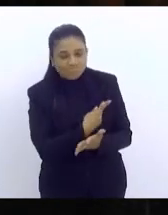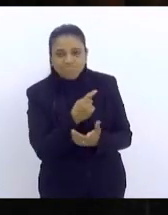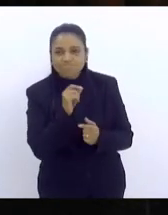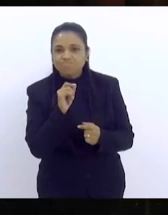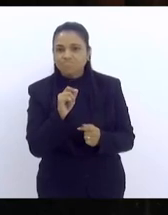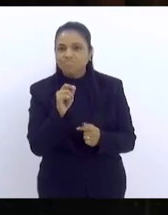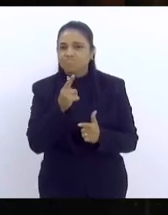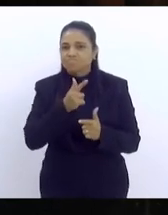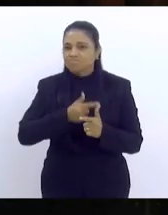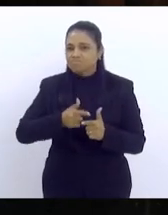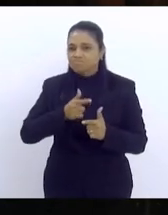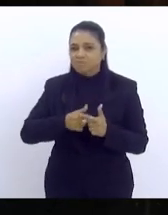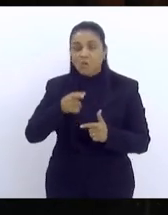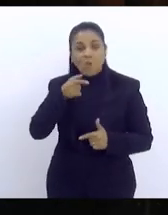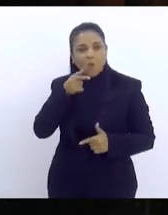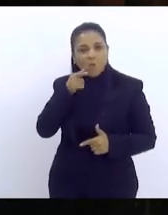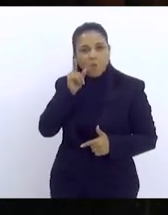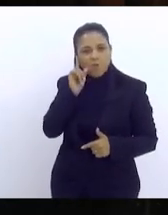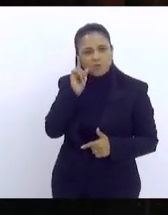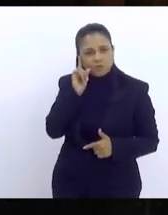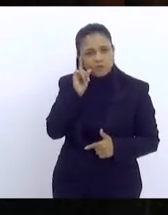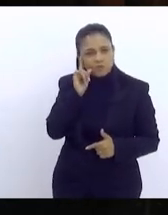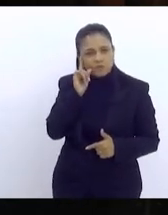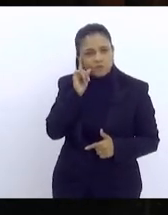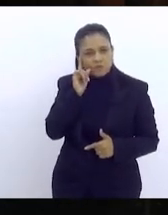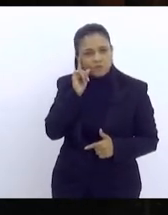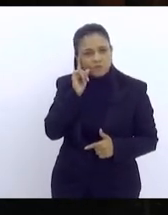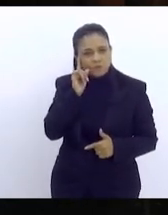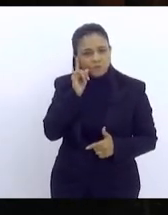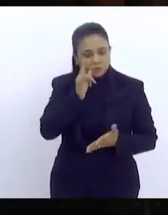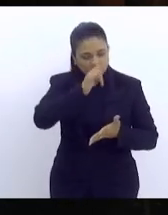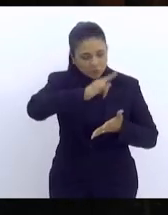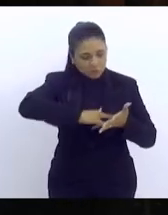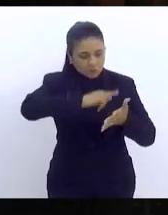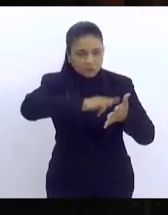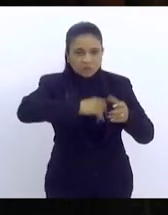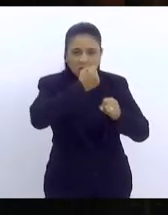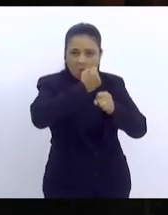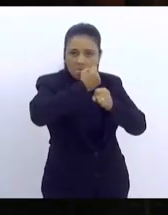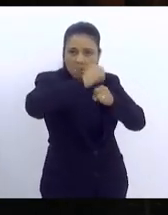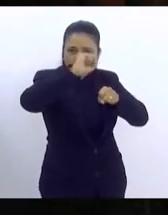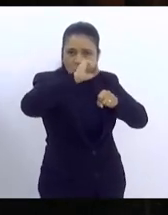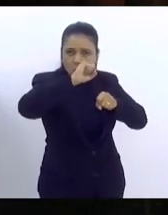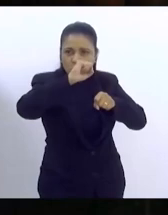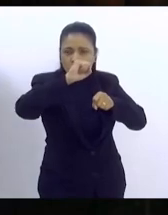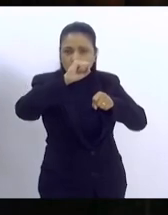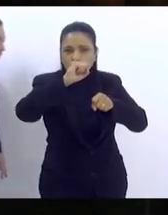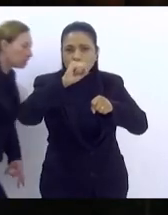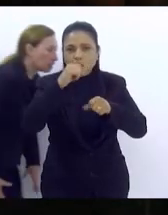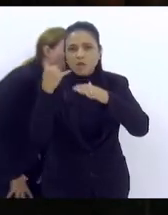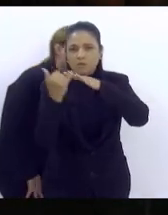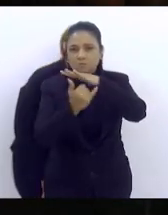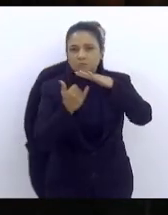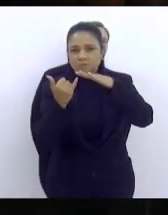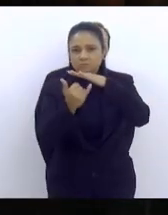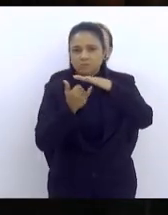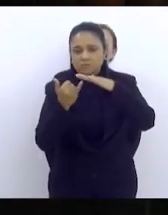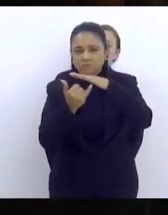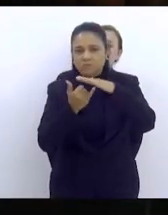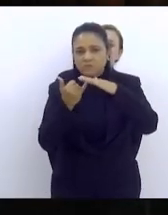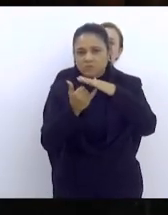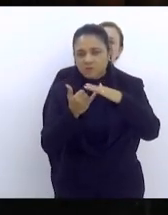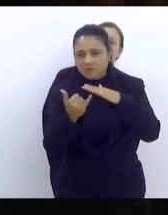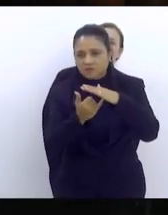na data de ontem uma nota de repudio feita pela entidade Porto juiz antiga